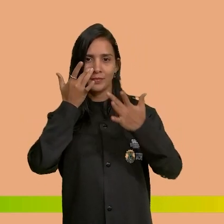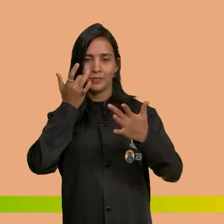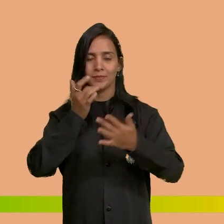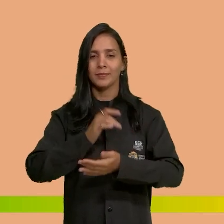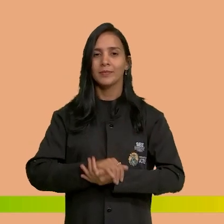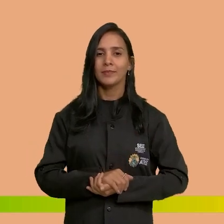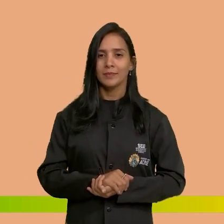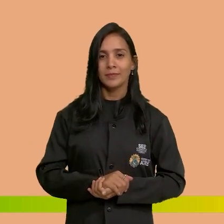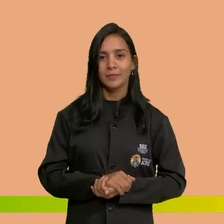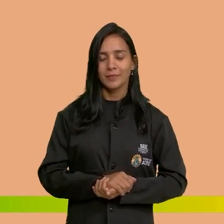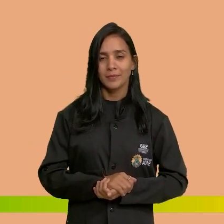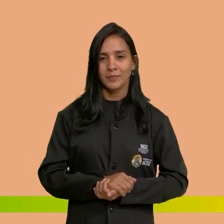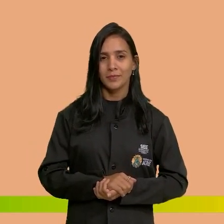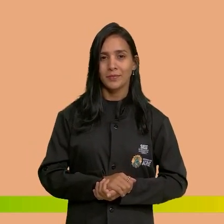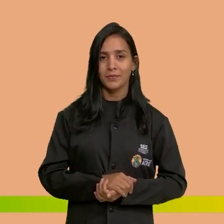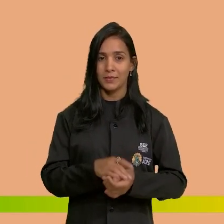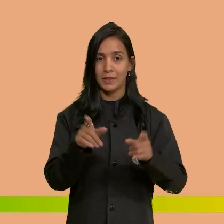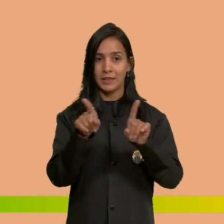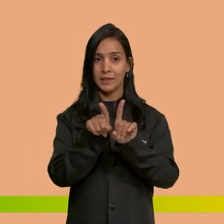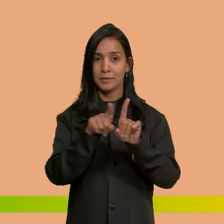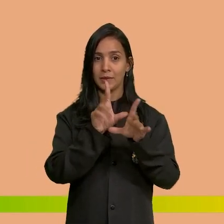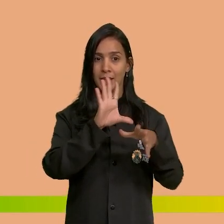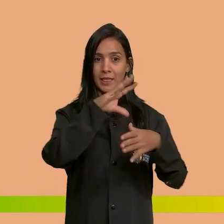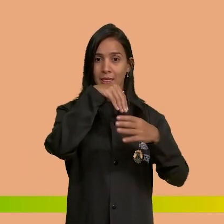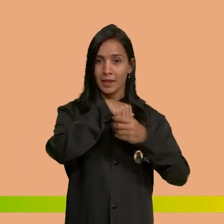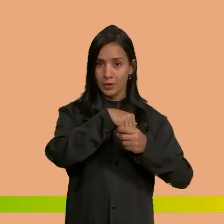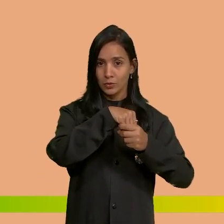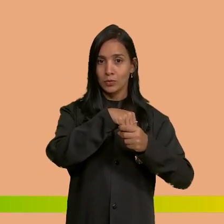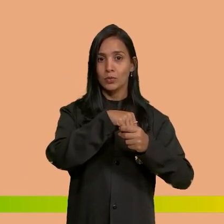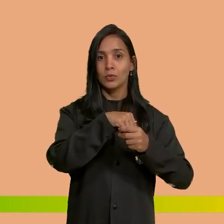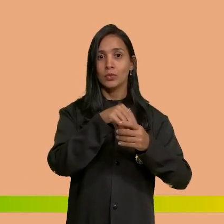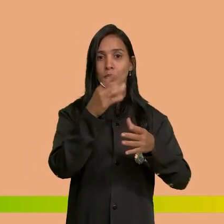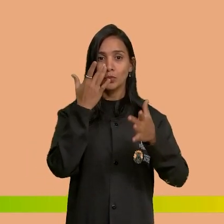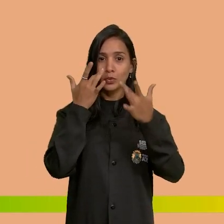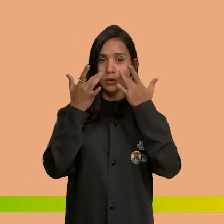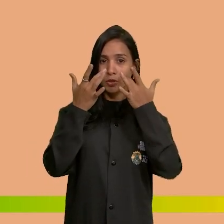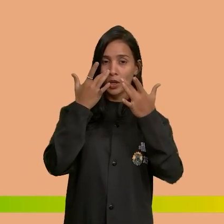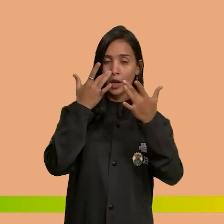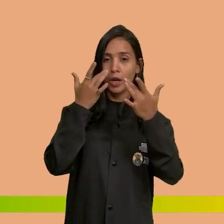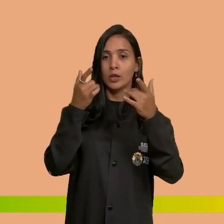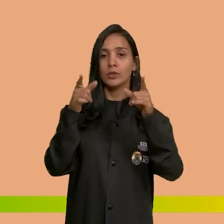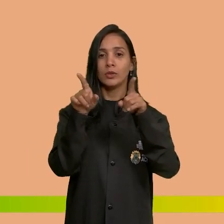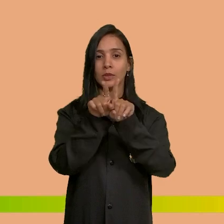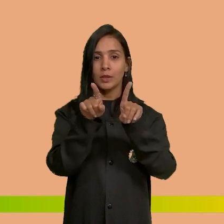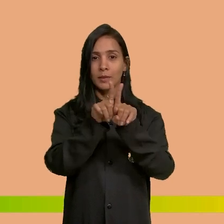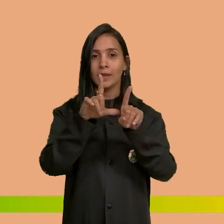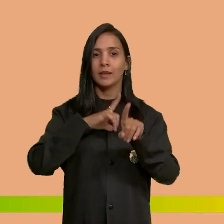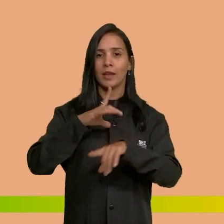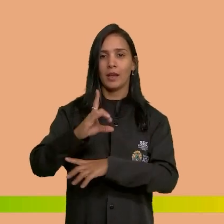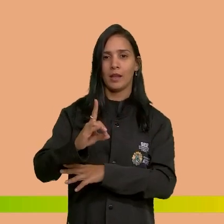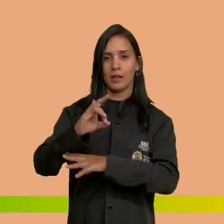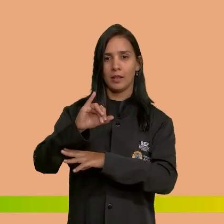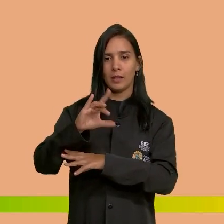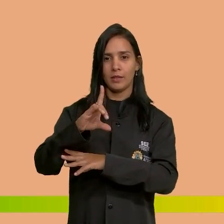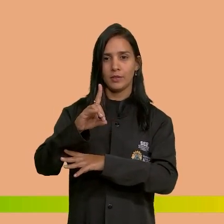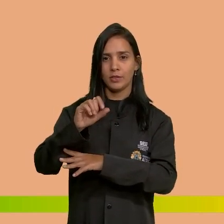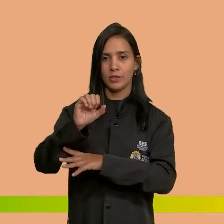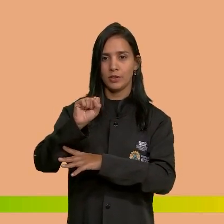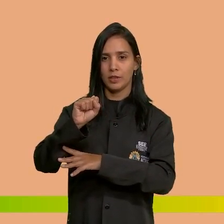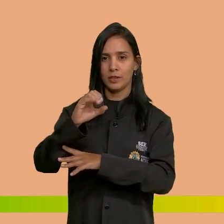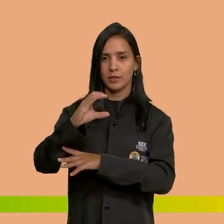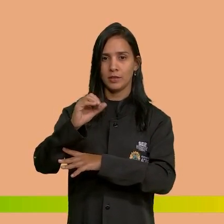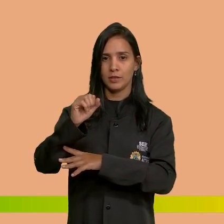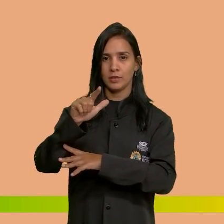E nos diálogos também, na estrutura do texto, a gente vai ter didascálias. O que são essas didascálias?